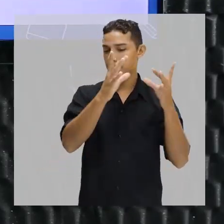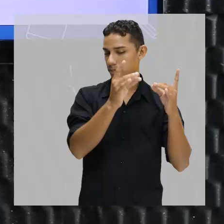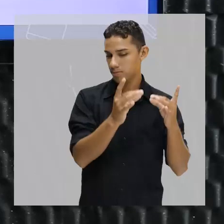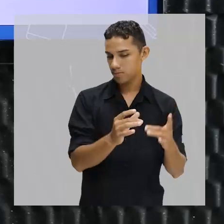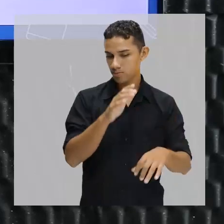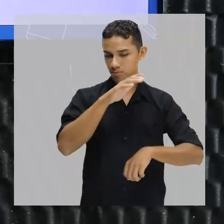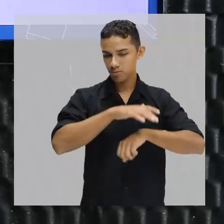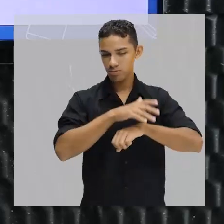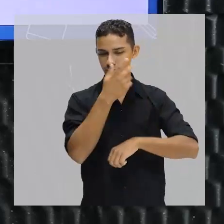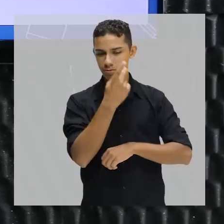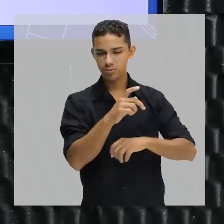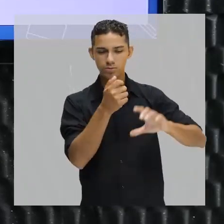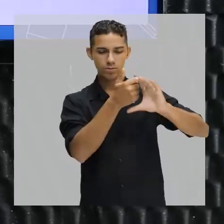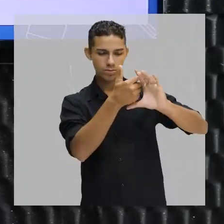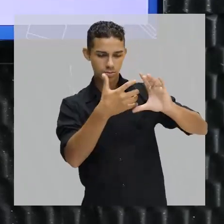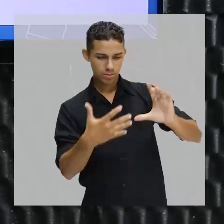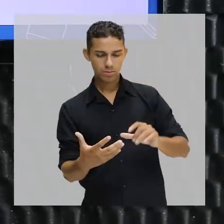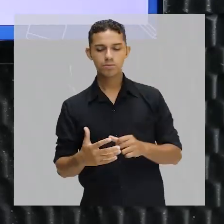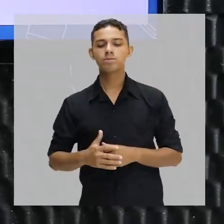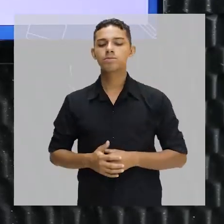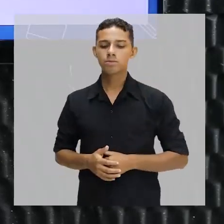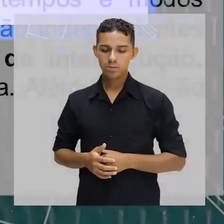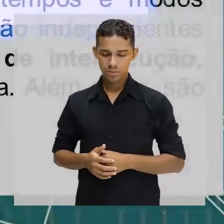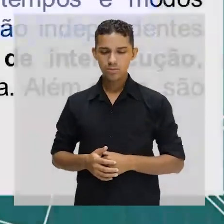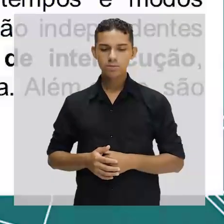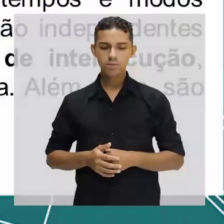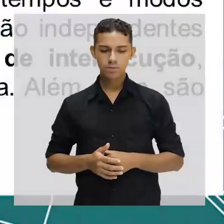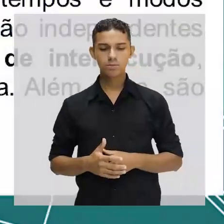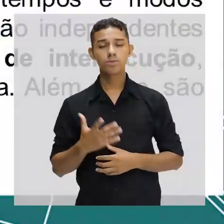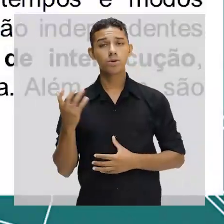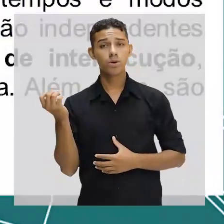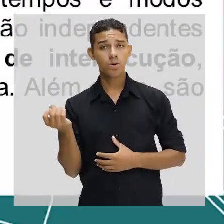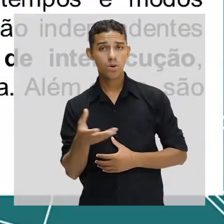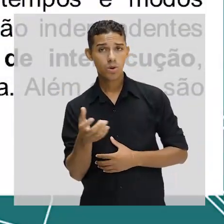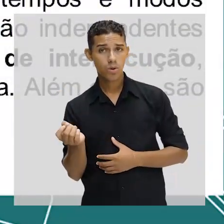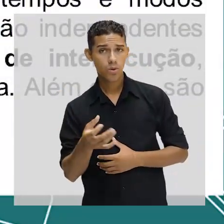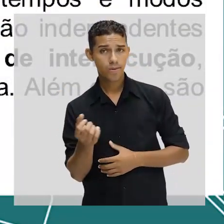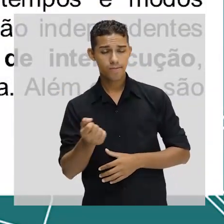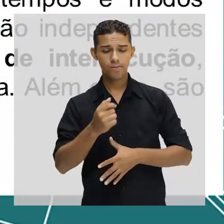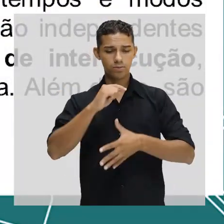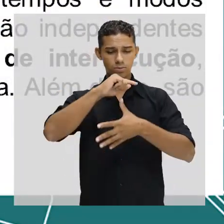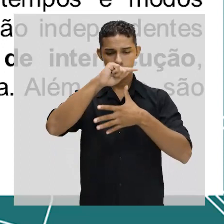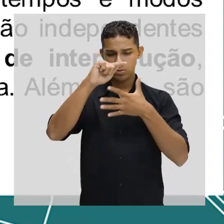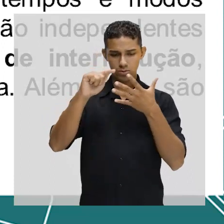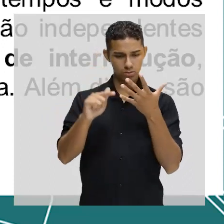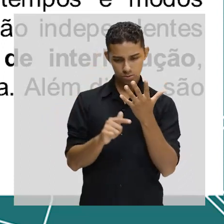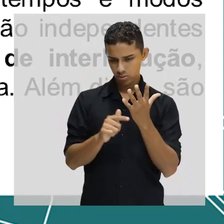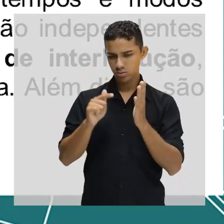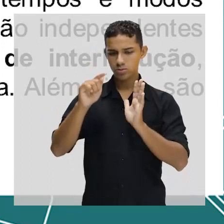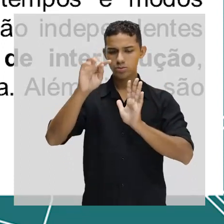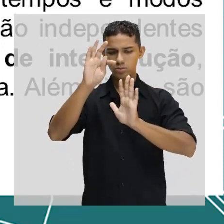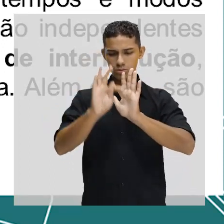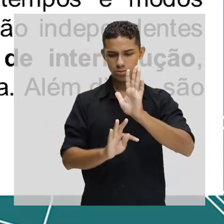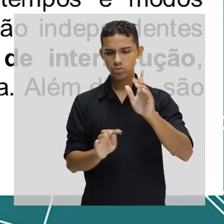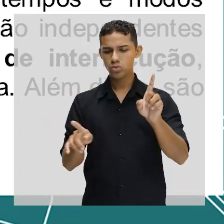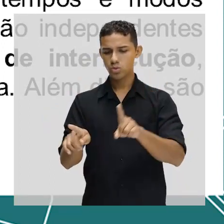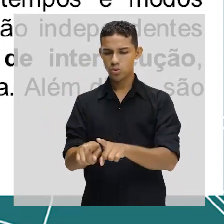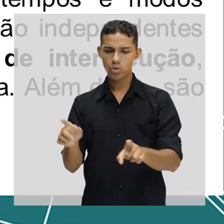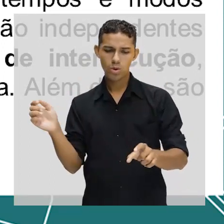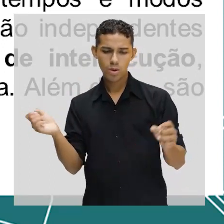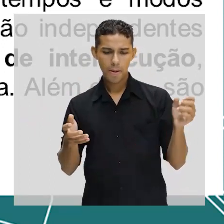suas características. Dessa forma, novos gêneros textuais surgem com frequência e outros deixam de